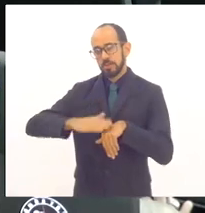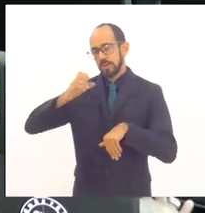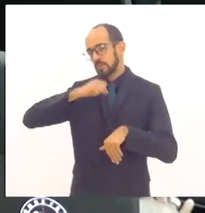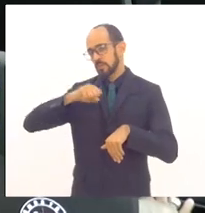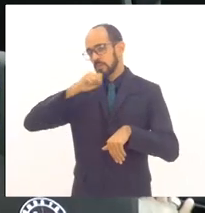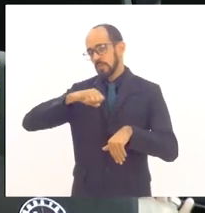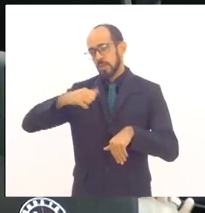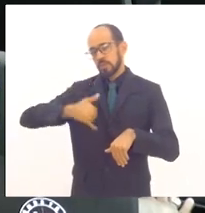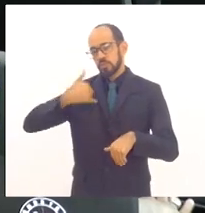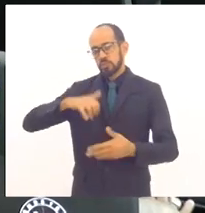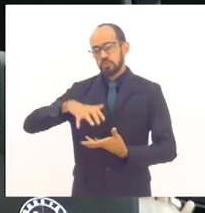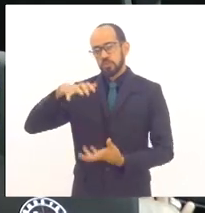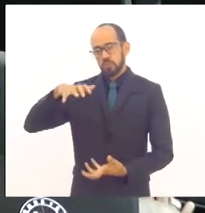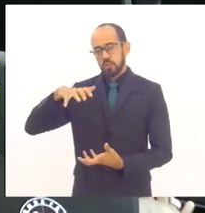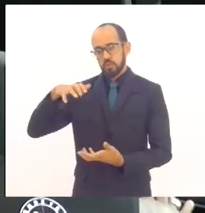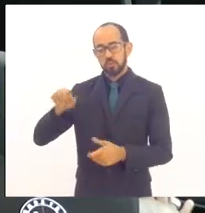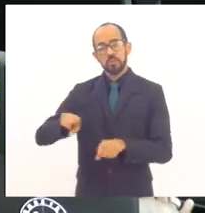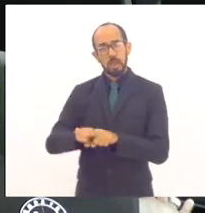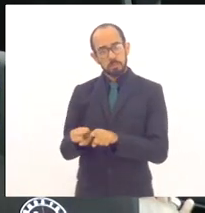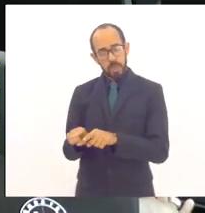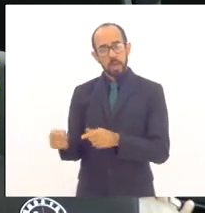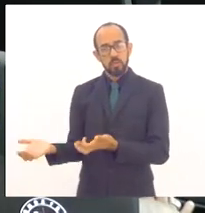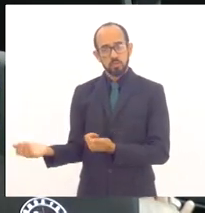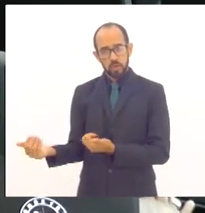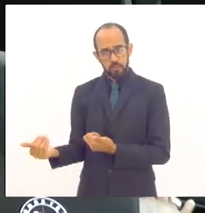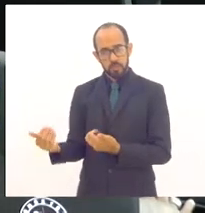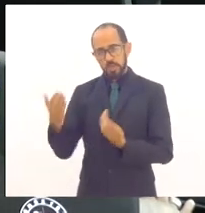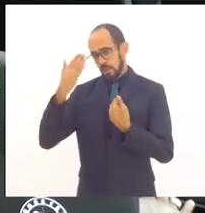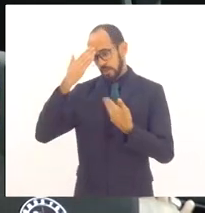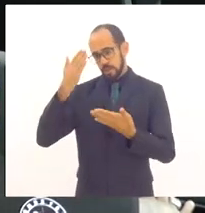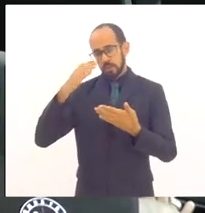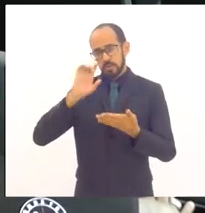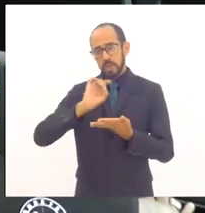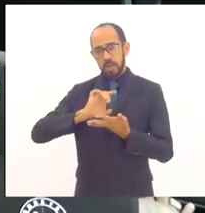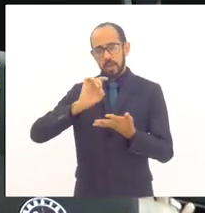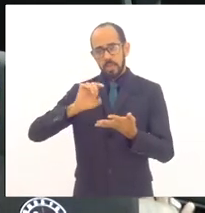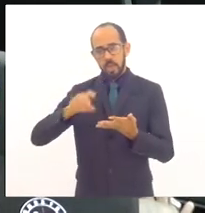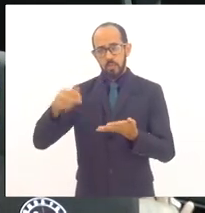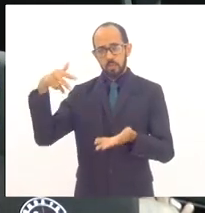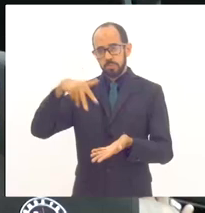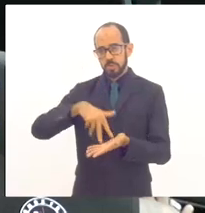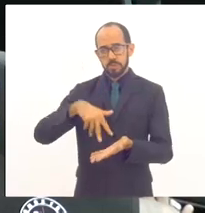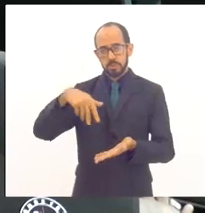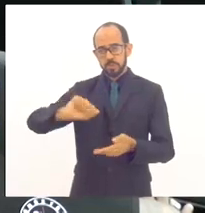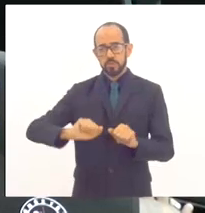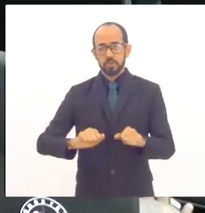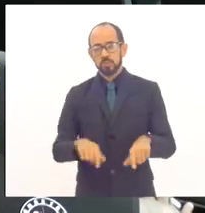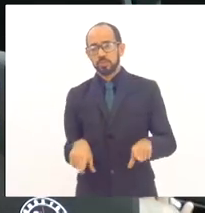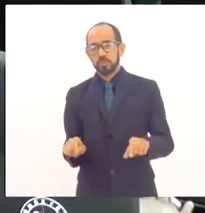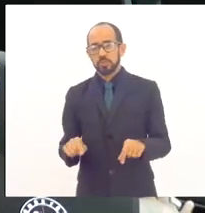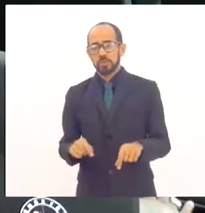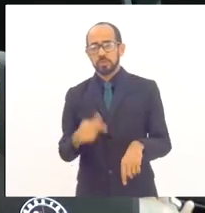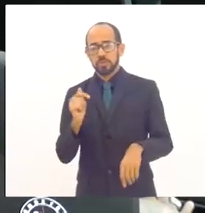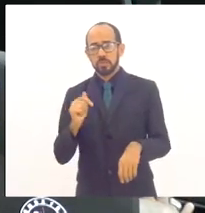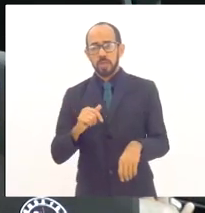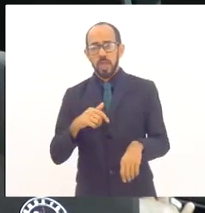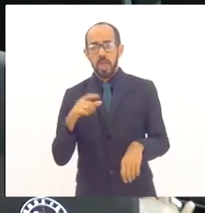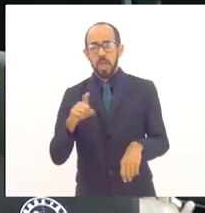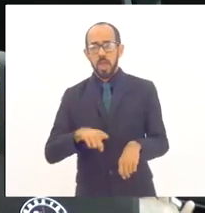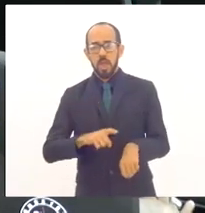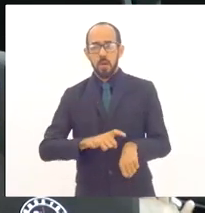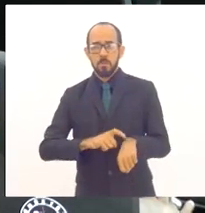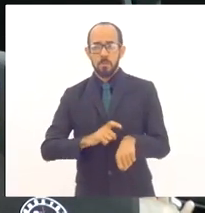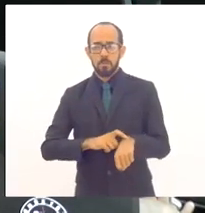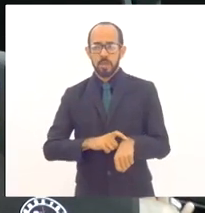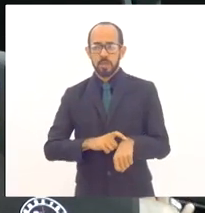e aos mais novos e às mais novas. Queria agradecer a presença de cada um e cada uma aqui. Eu acho que esse é um momento histórico para a